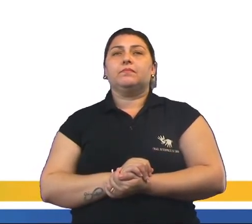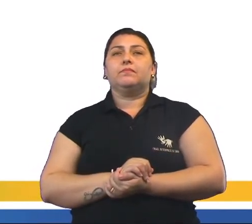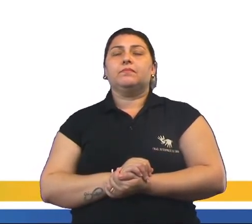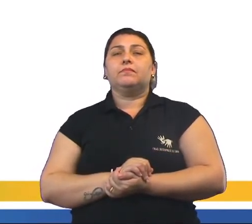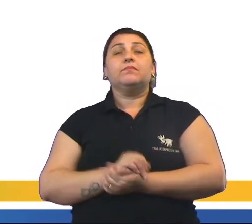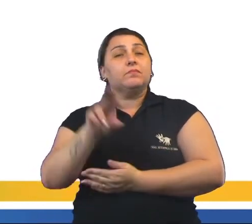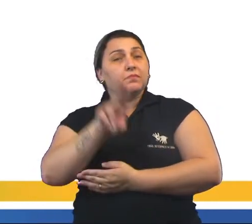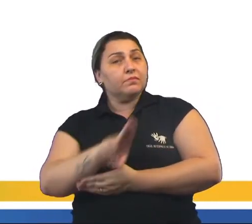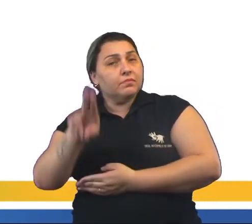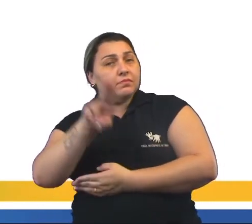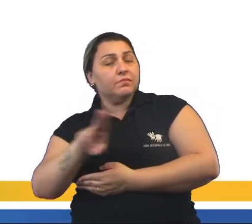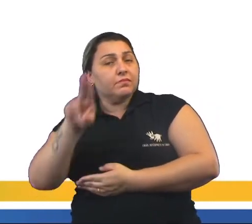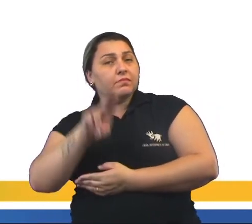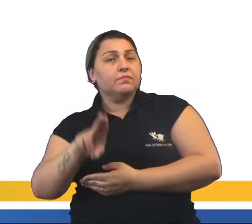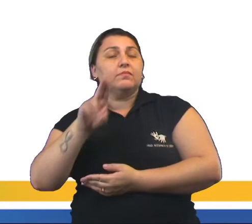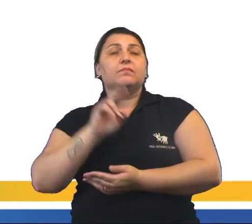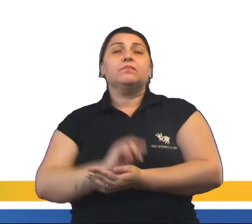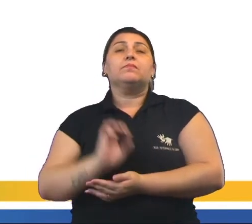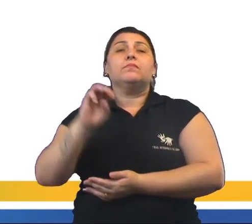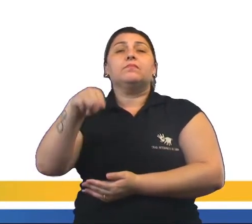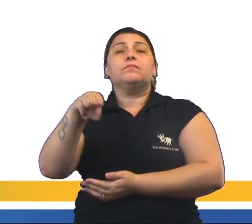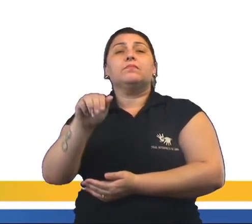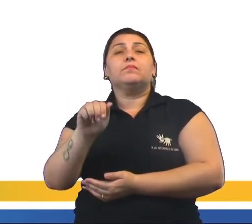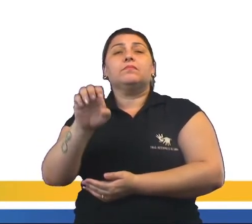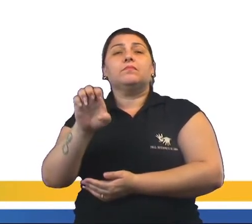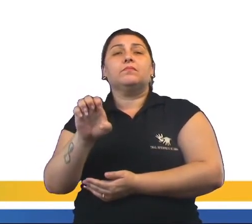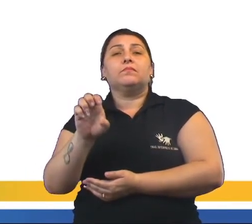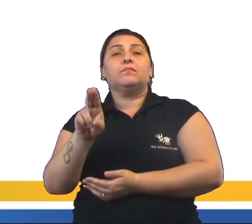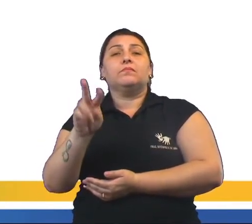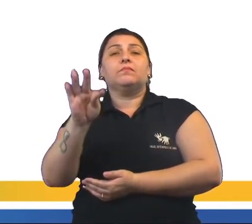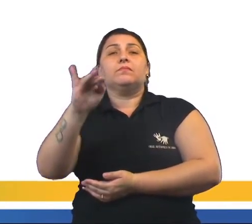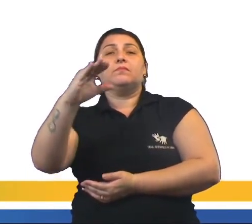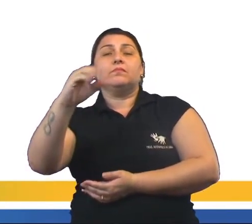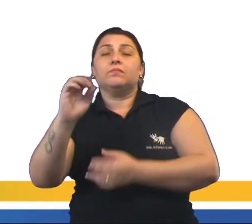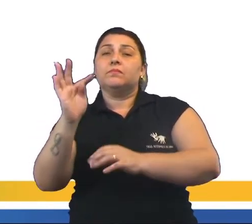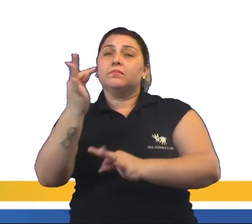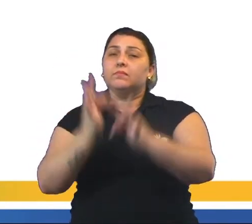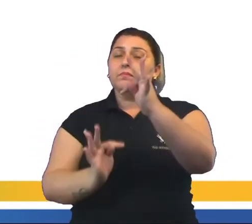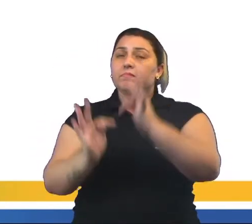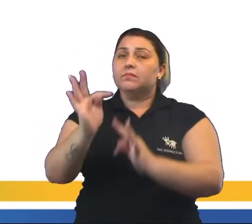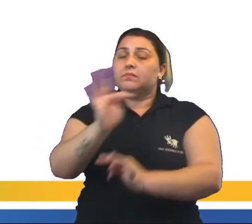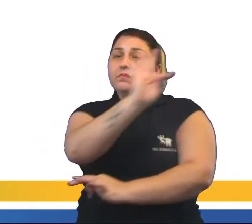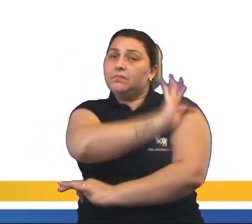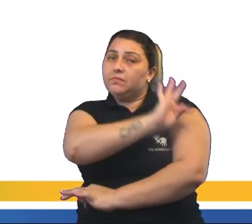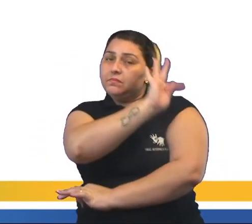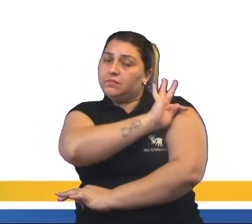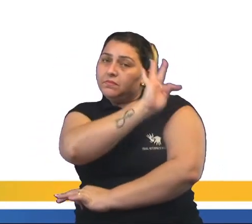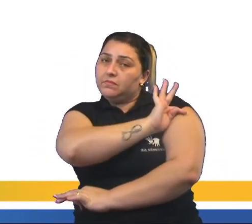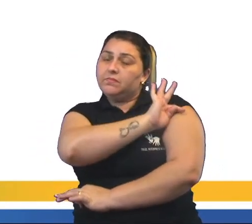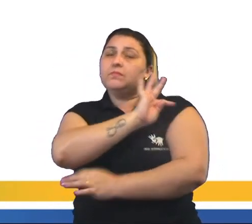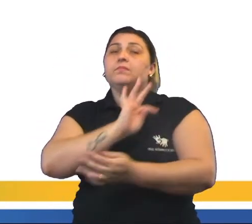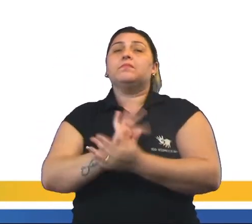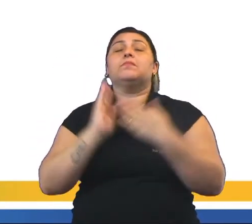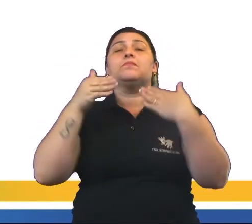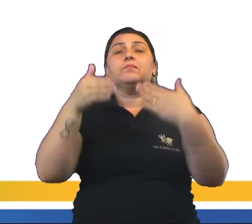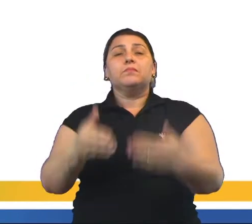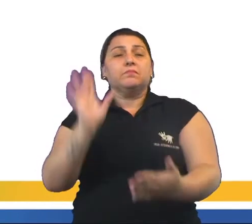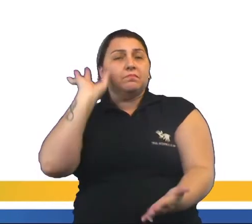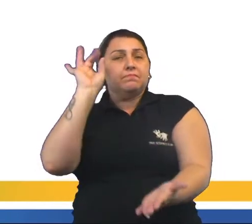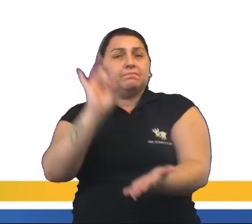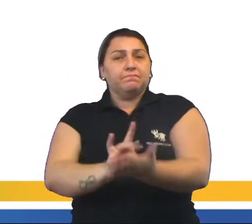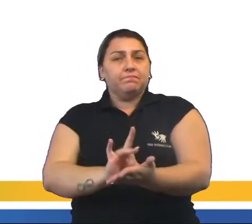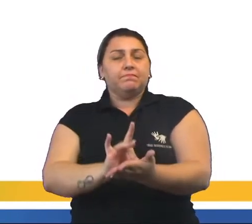ele utilizou, né, a maêutica, que era uma técnica, né, de questionamento para chegar a uma